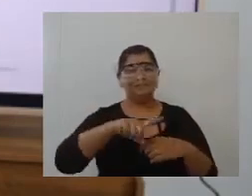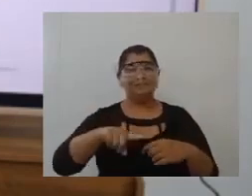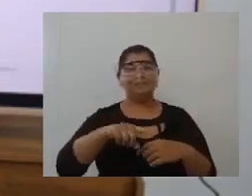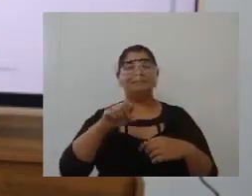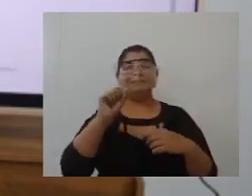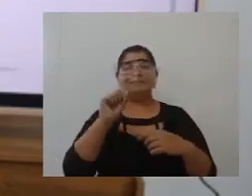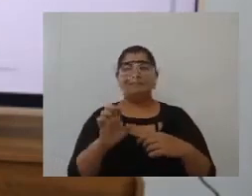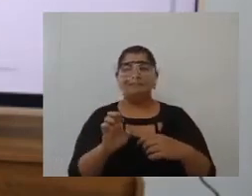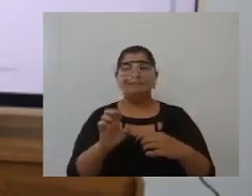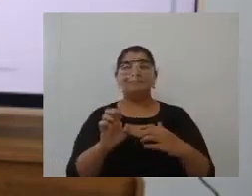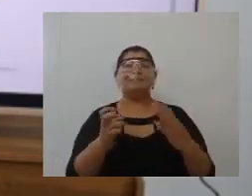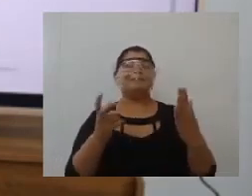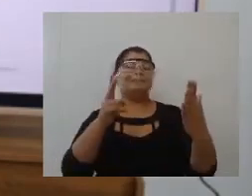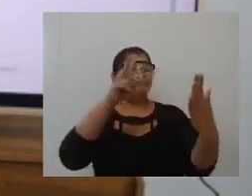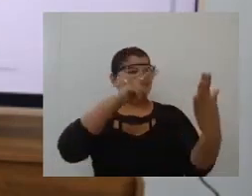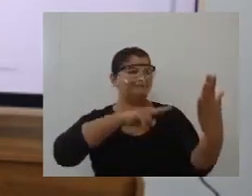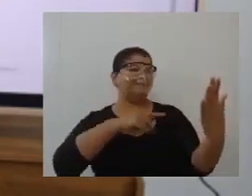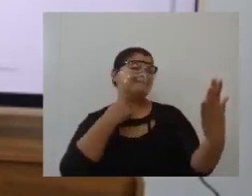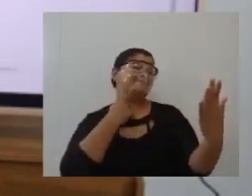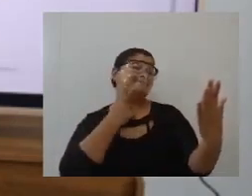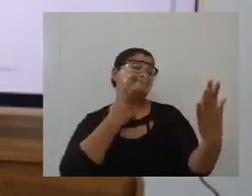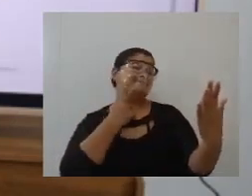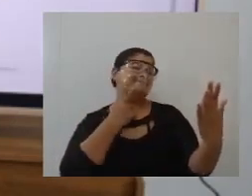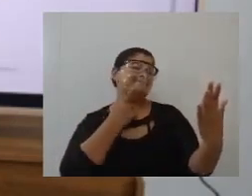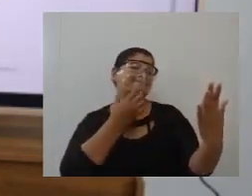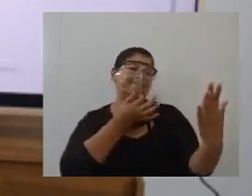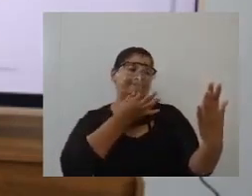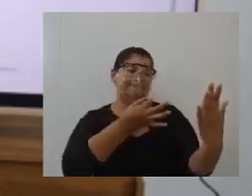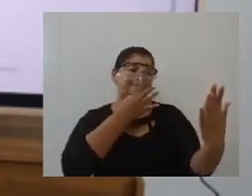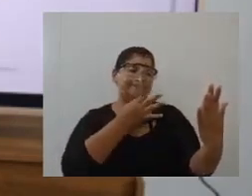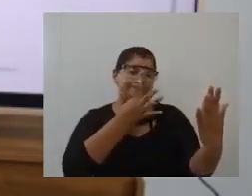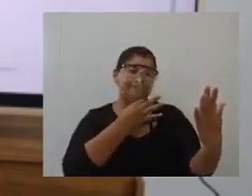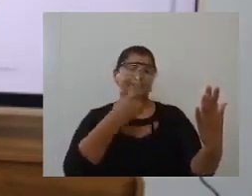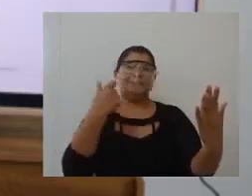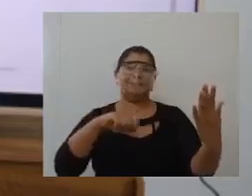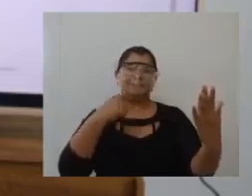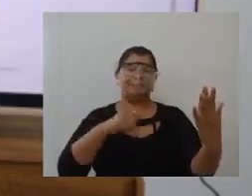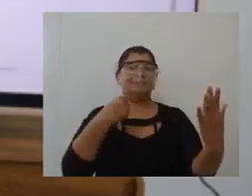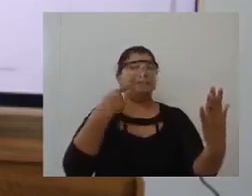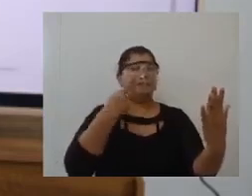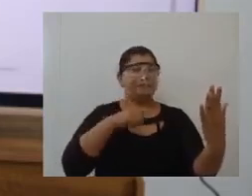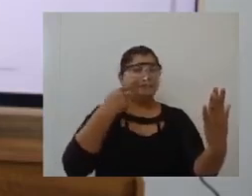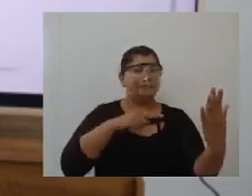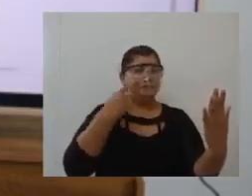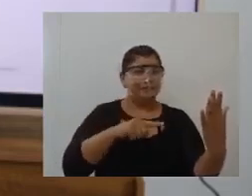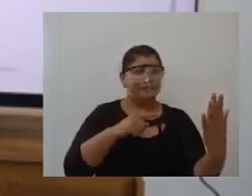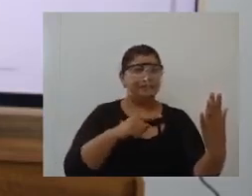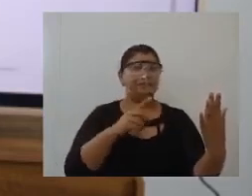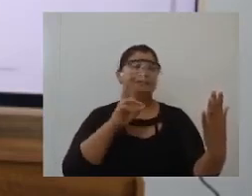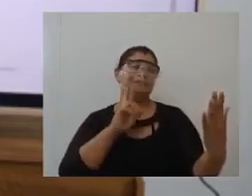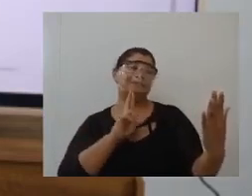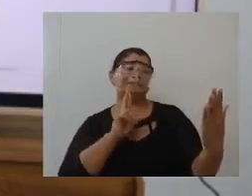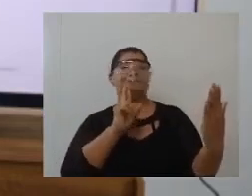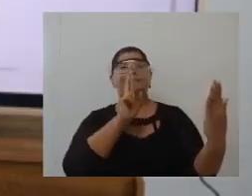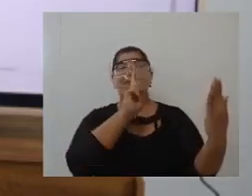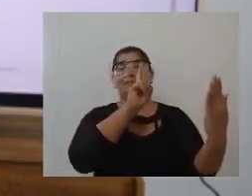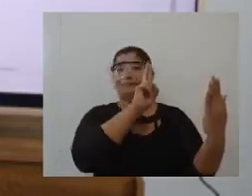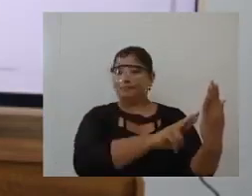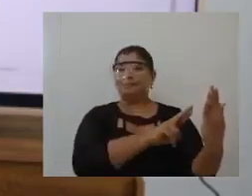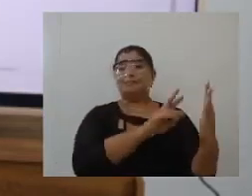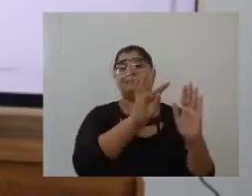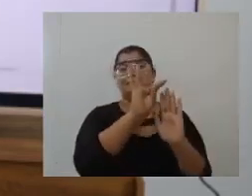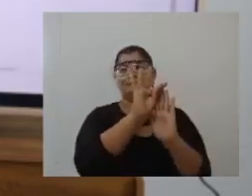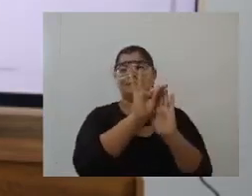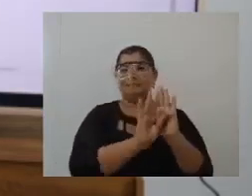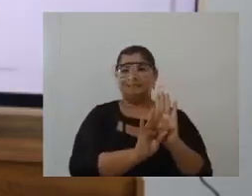se posicionarem diante de um texto, têm que ser crítico ao ponto de dar uma resposta a esse